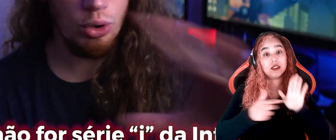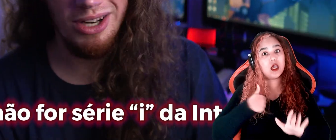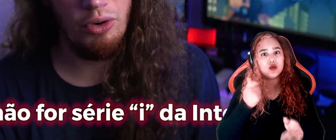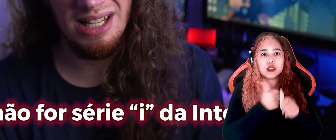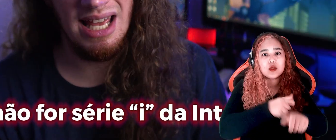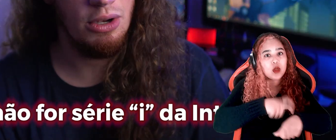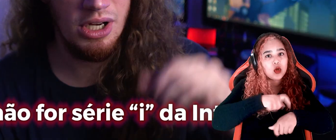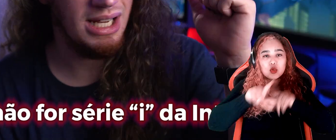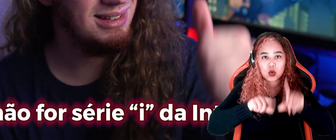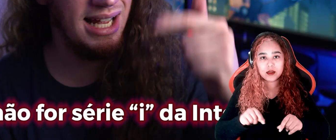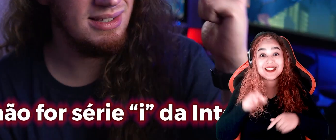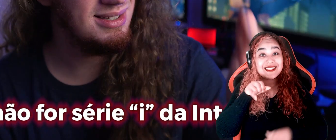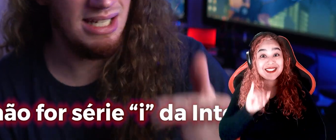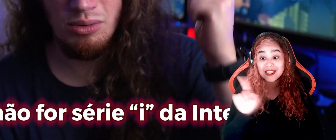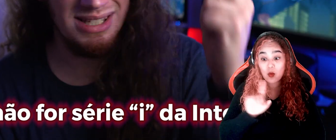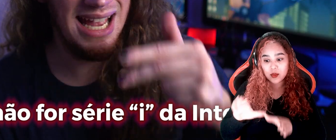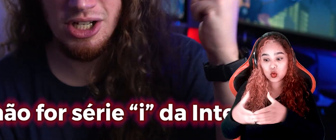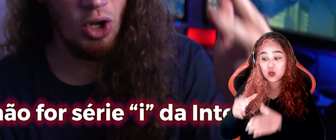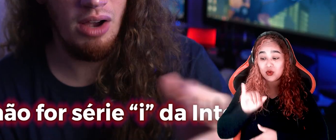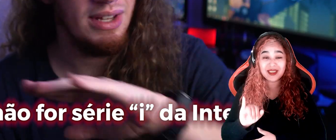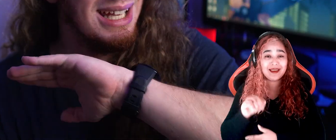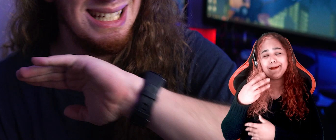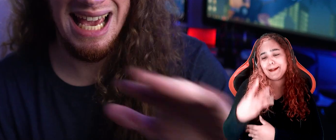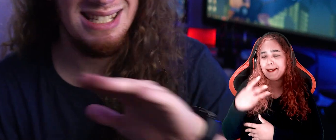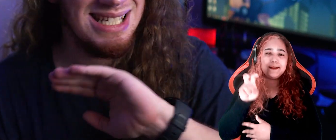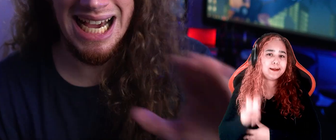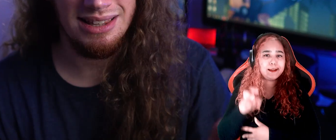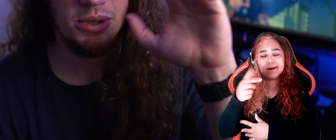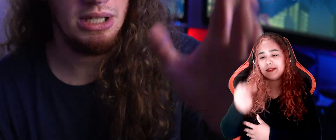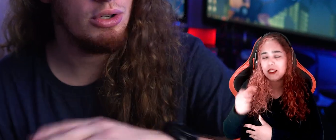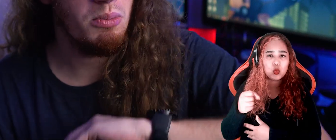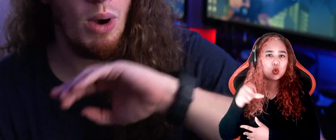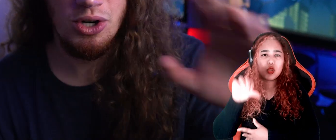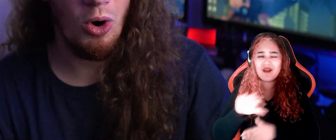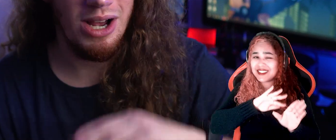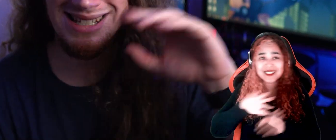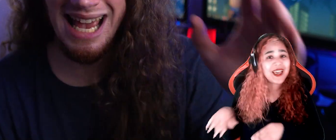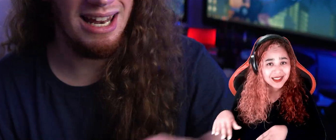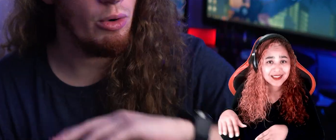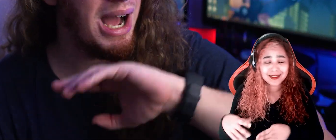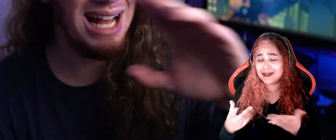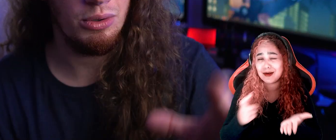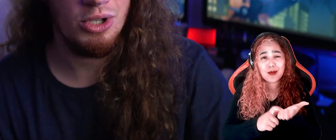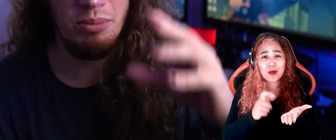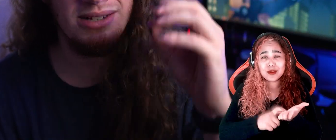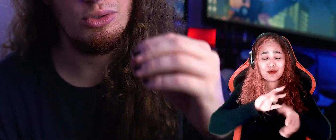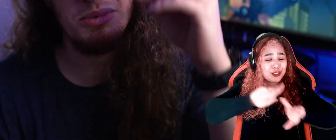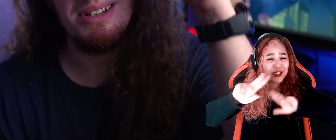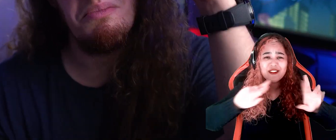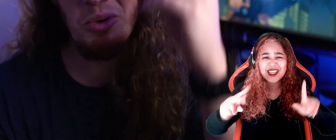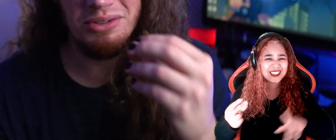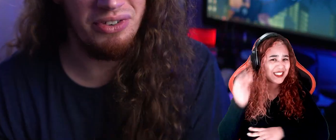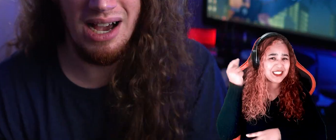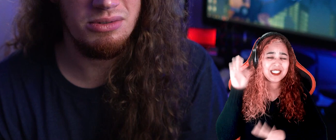notebook. Tudo que não for da série, ou seja, i3, i5, i7, i9, esquece e descarta. Processadores como Quad-Core, Celeron, Atom, geralmente